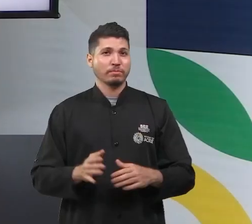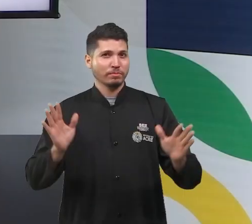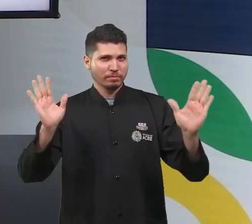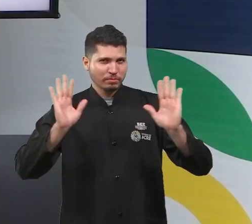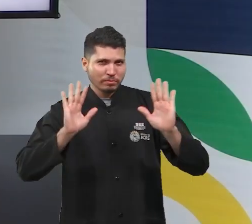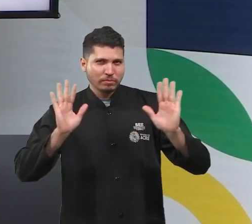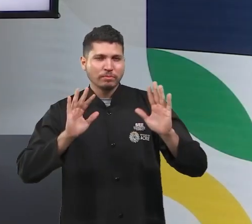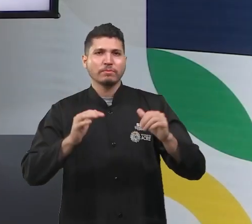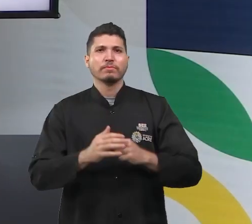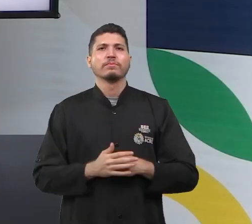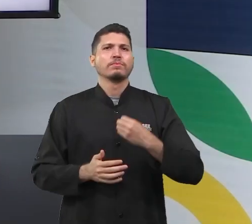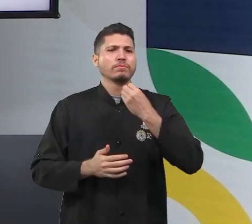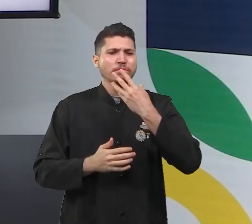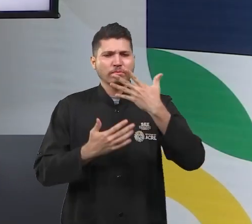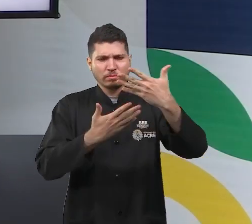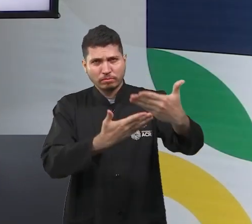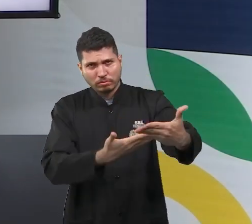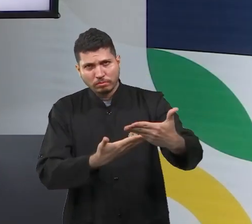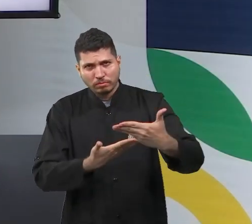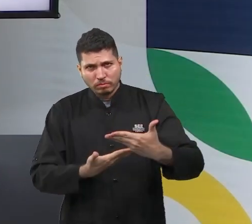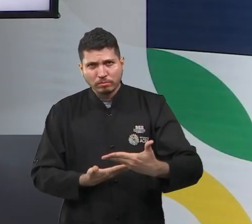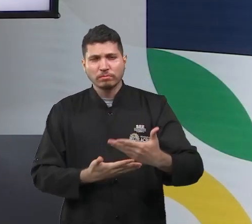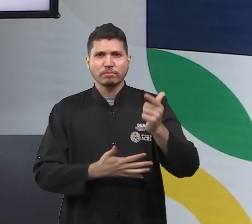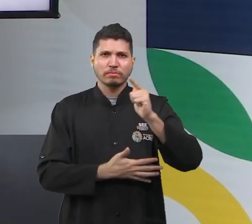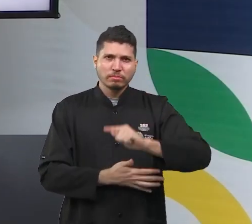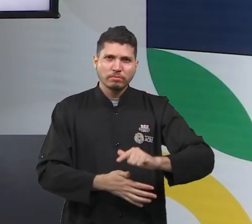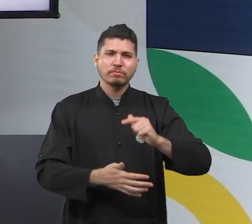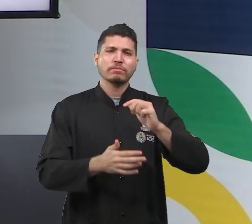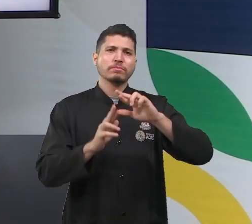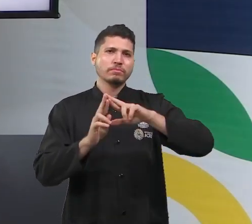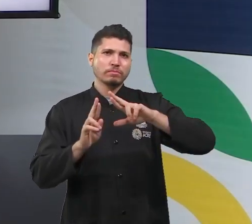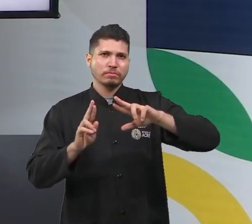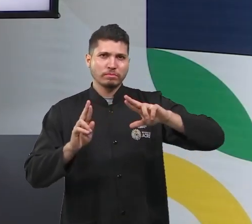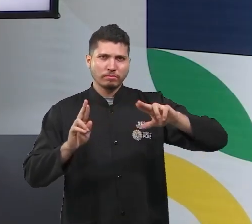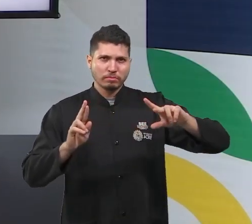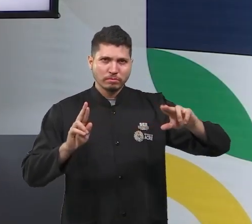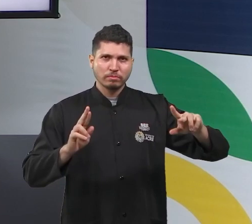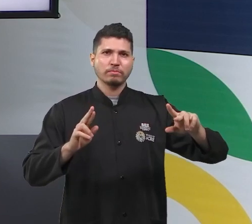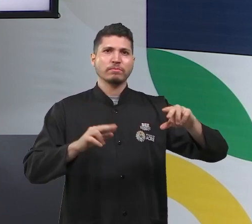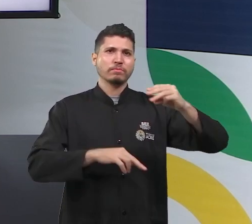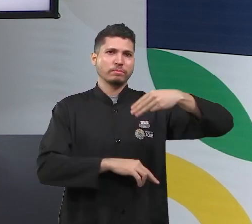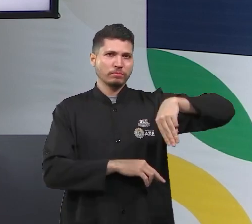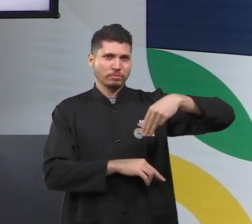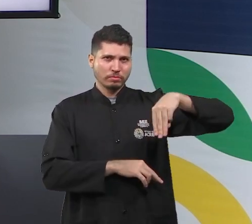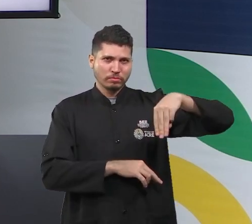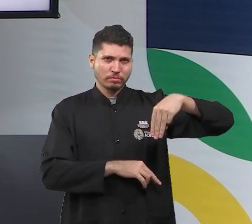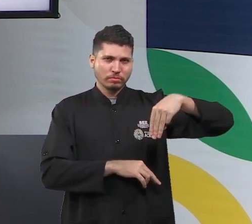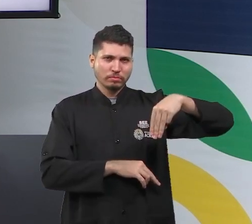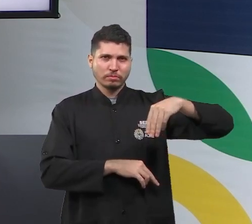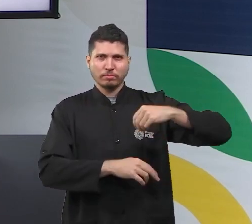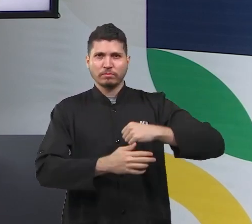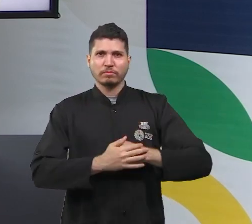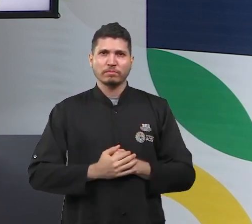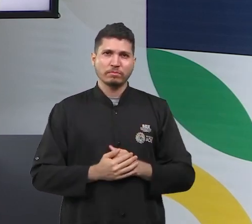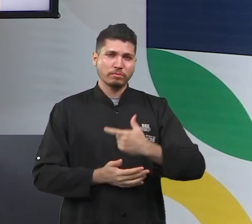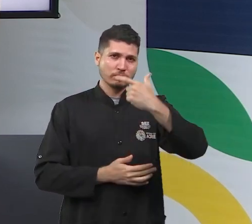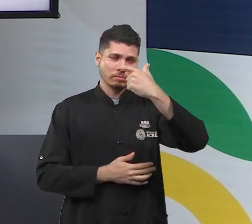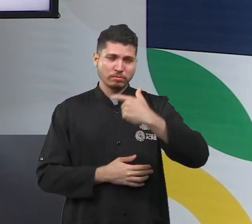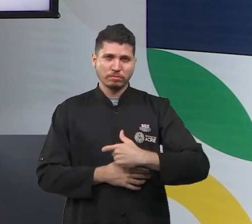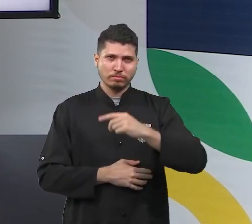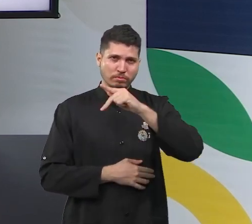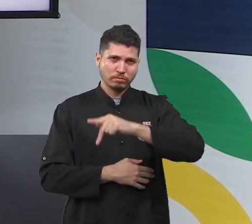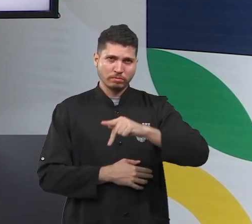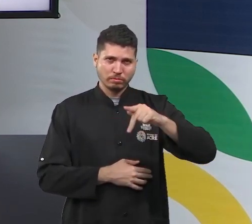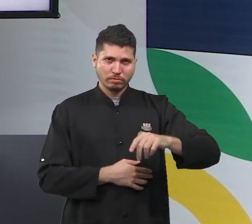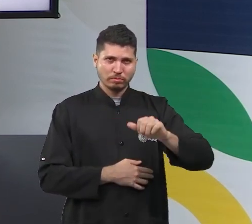Olá, seja muito bem-vindo a mais uma trilha de aprofundamento de matemática. Eu sou o